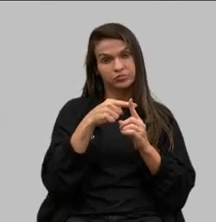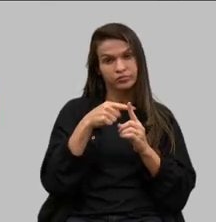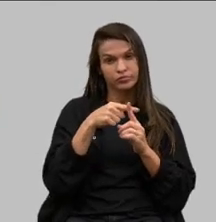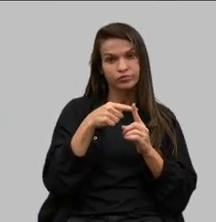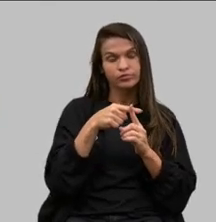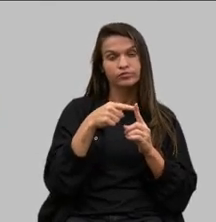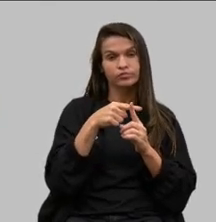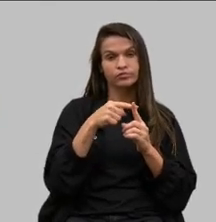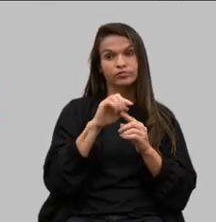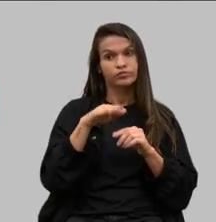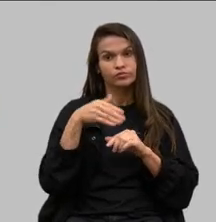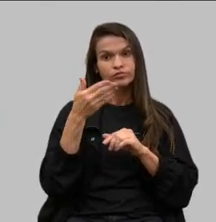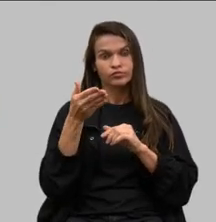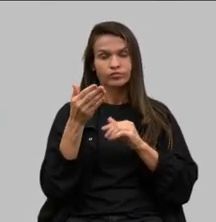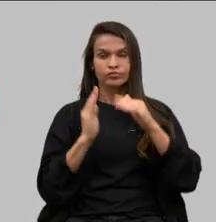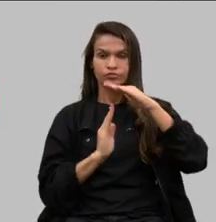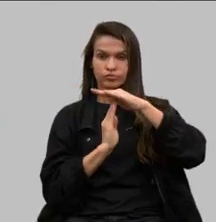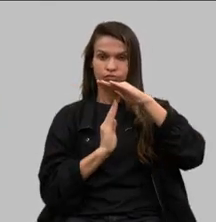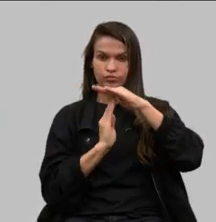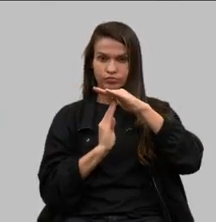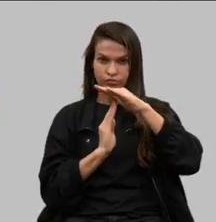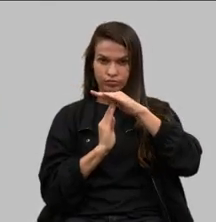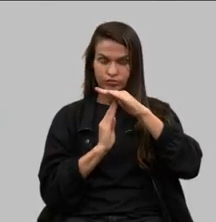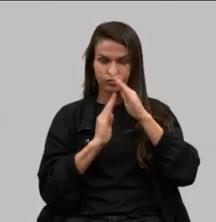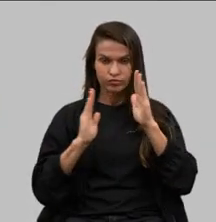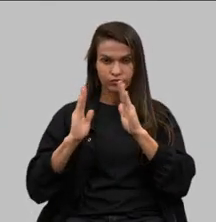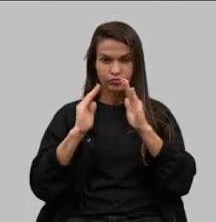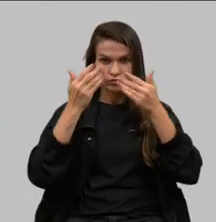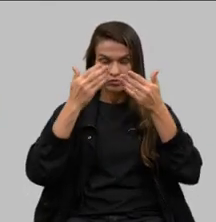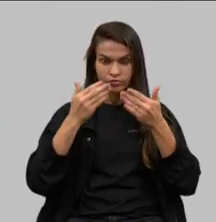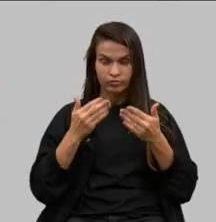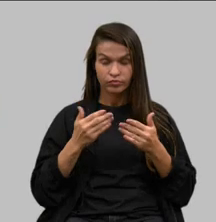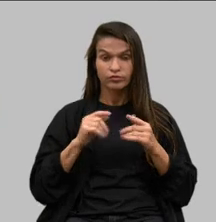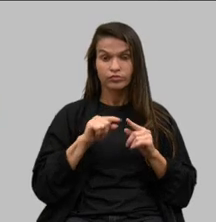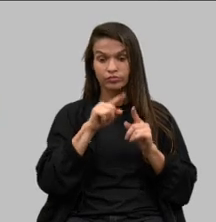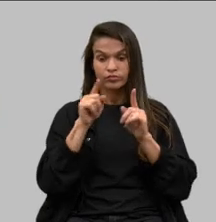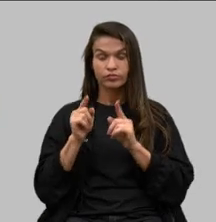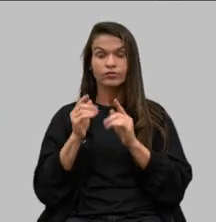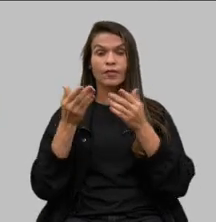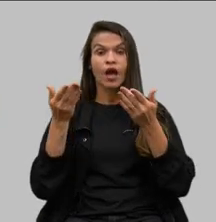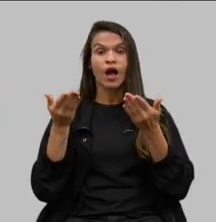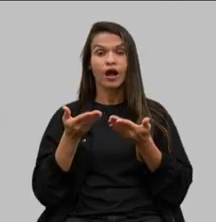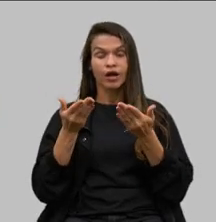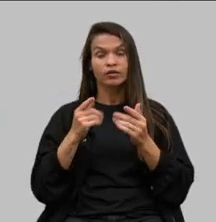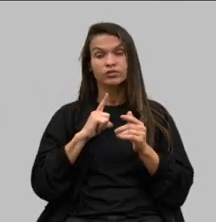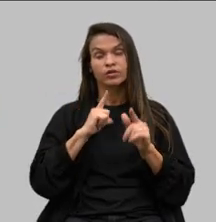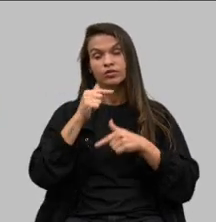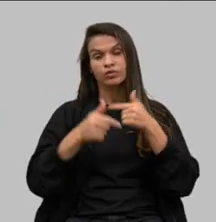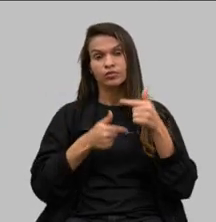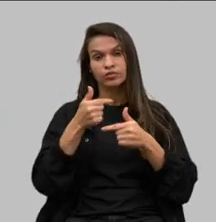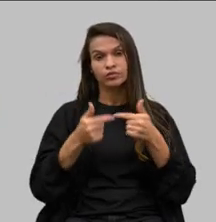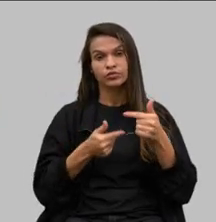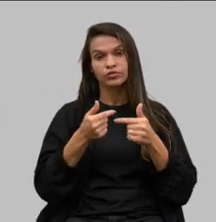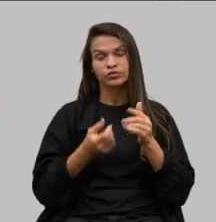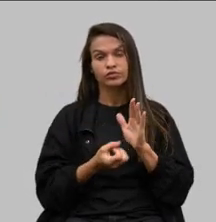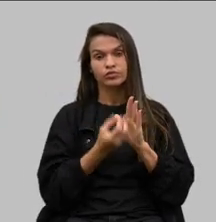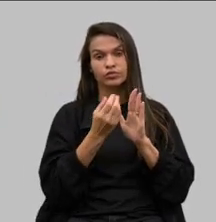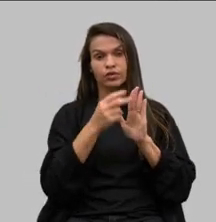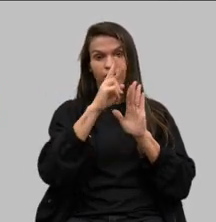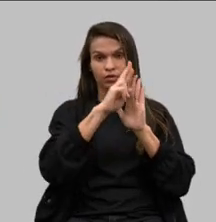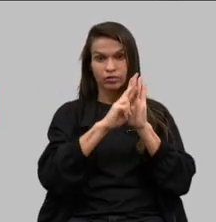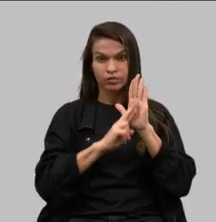seja fora do prazo legal de análise e agora nós temos esse trabalho de relatórios por